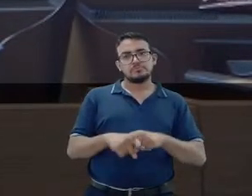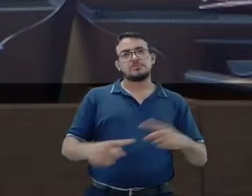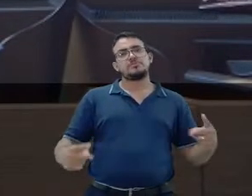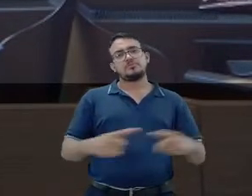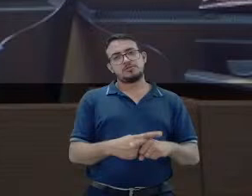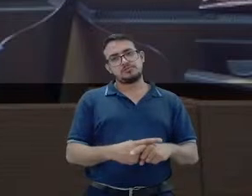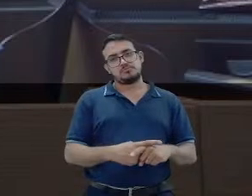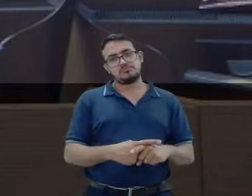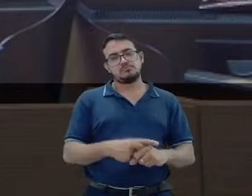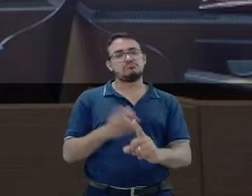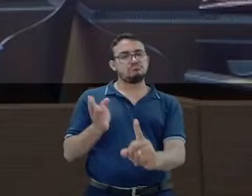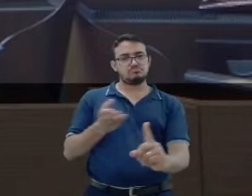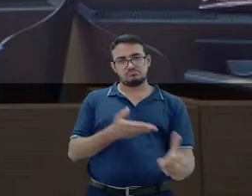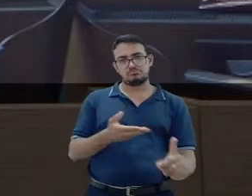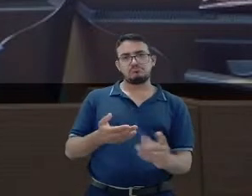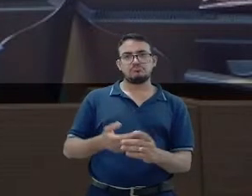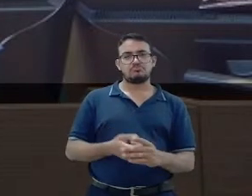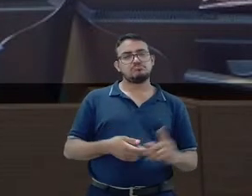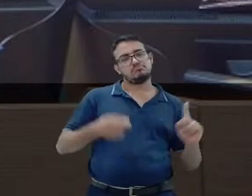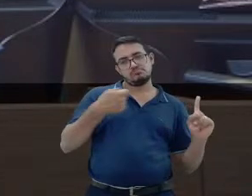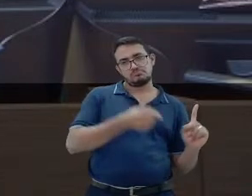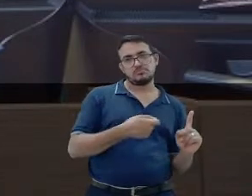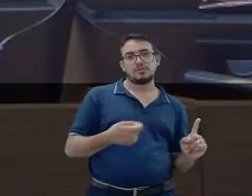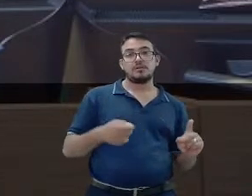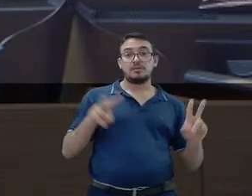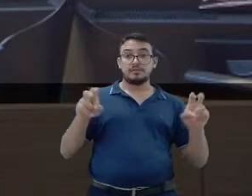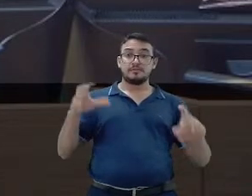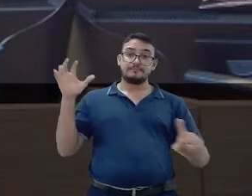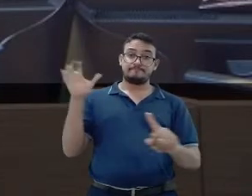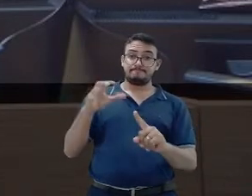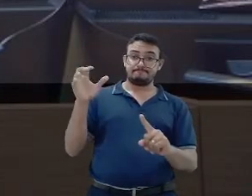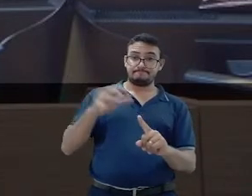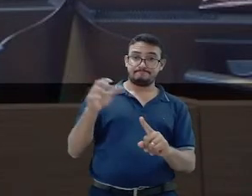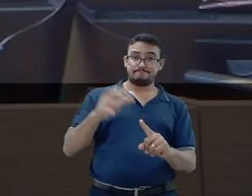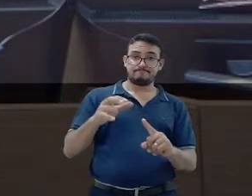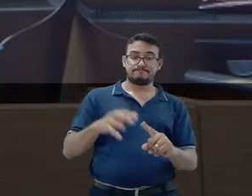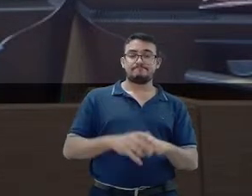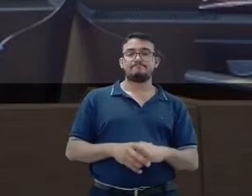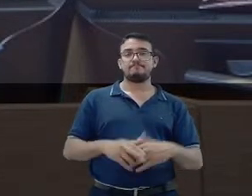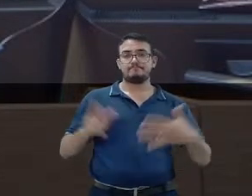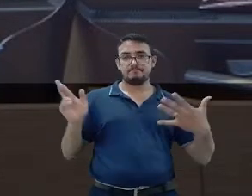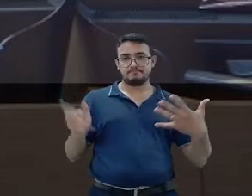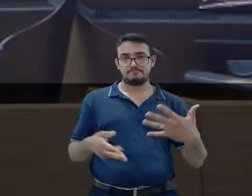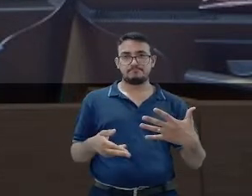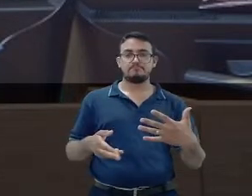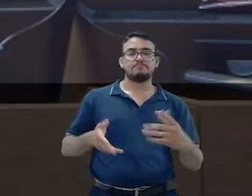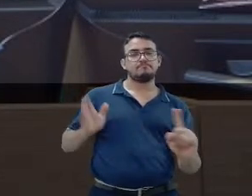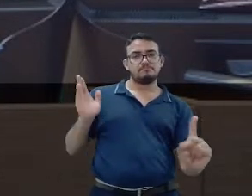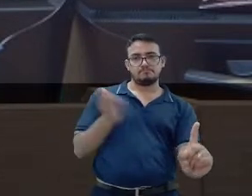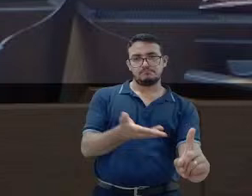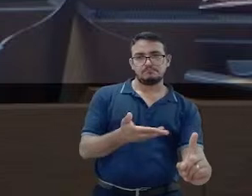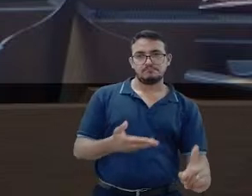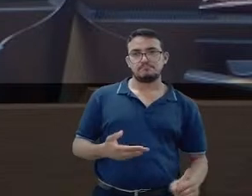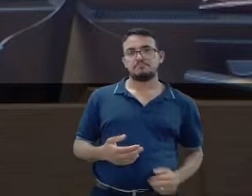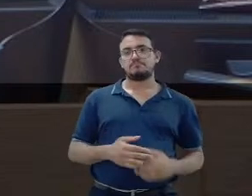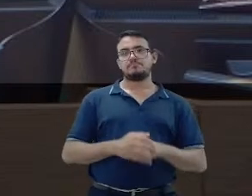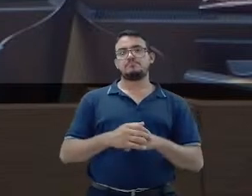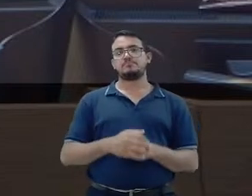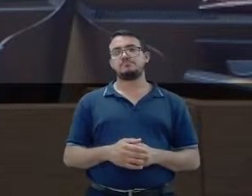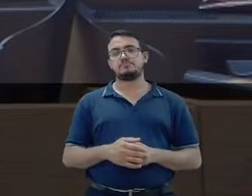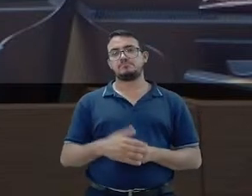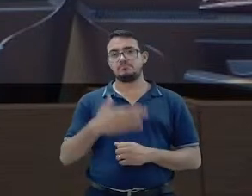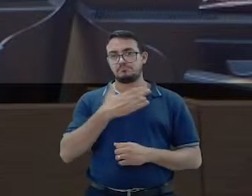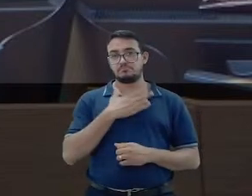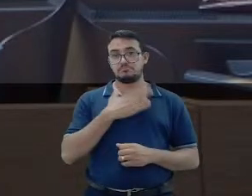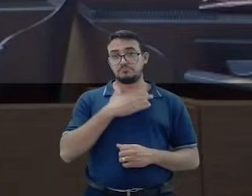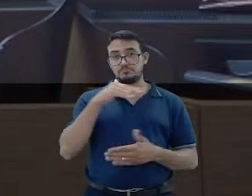partes. No mérito, dano moral, recurso das rés. Minha proposta de decisão é